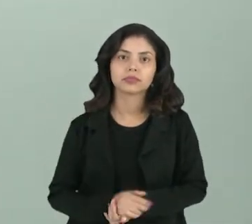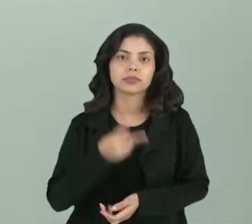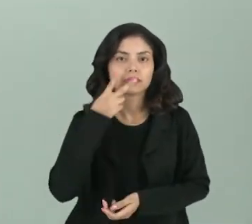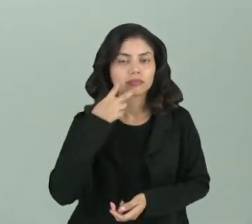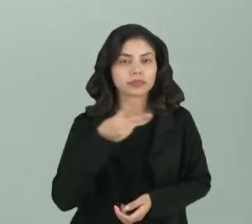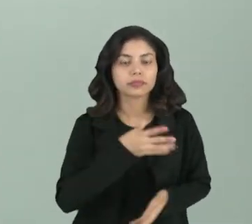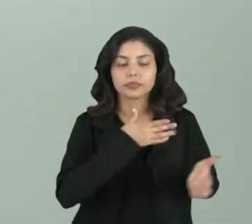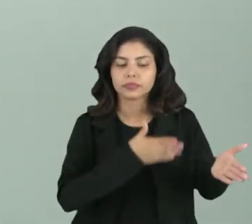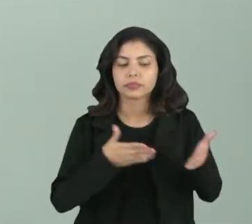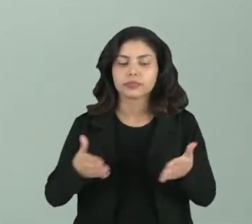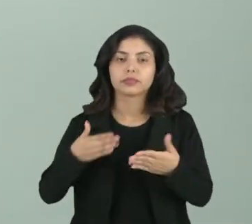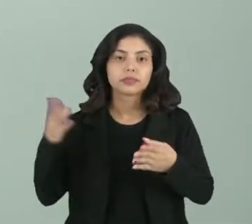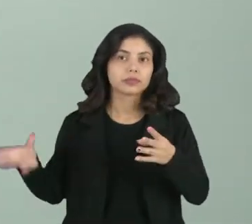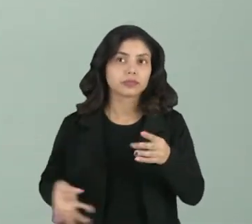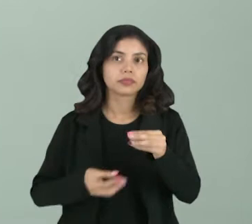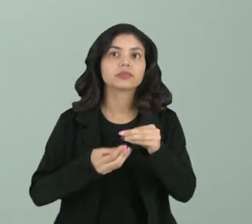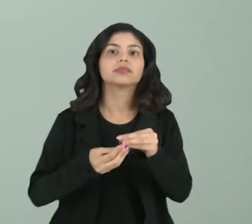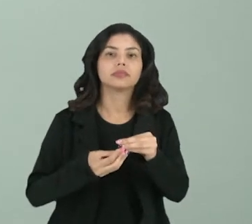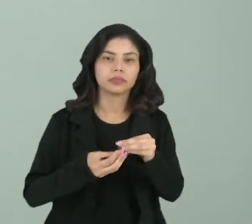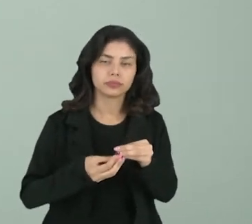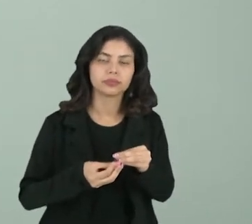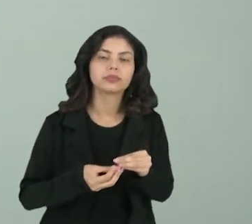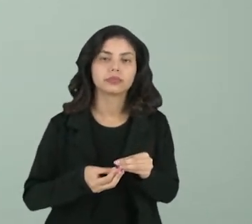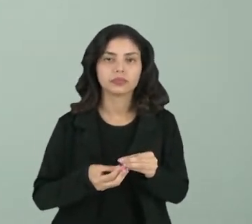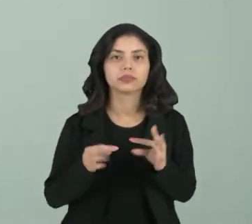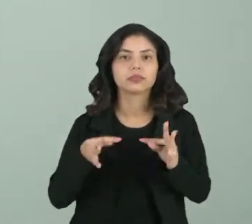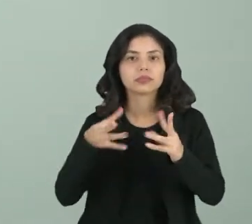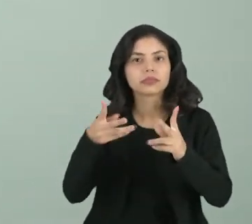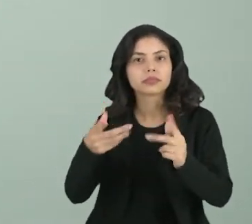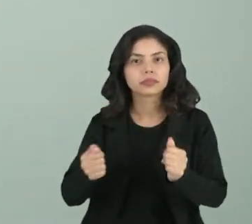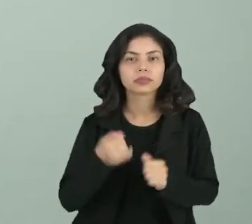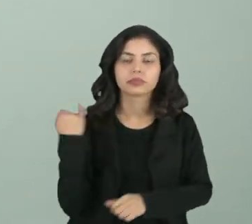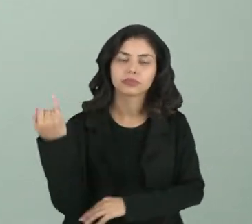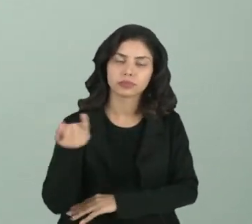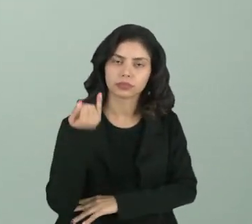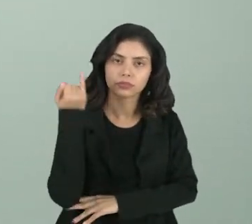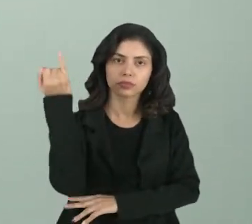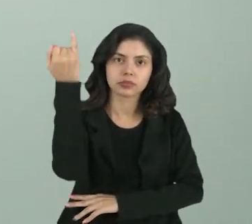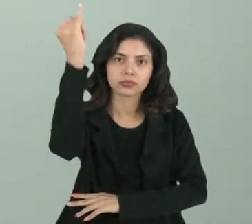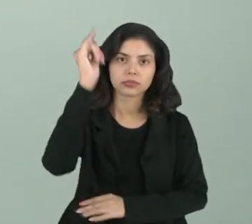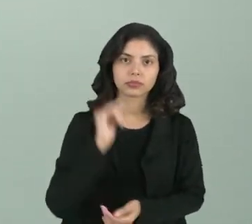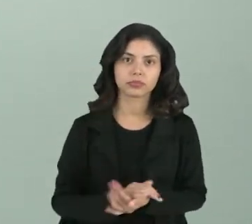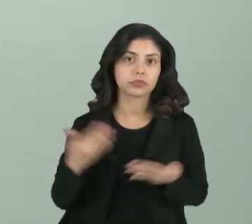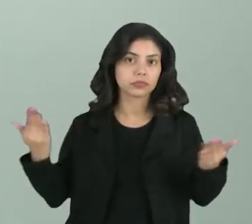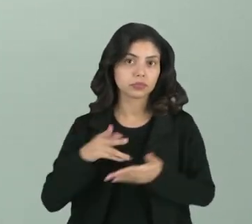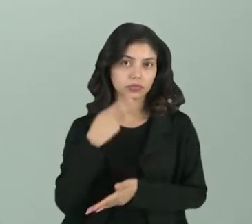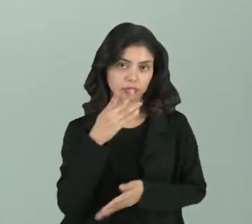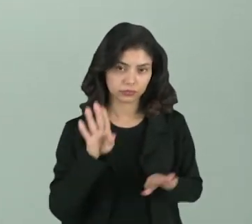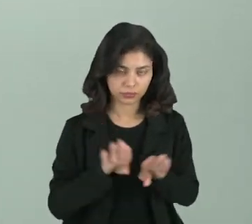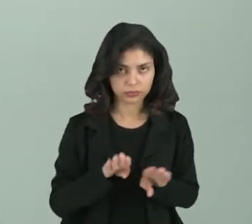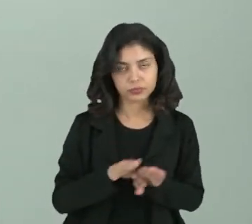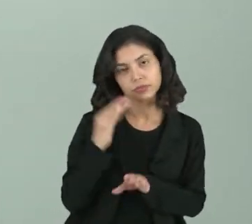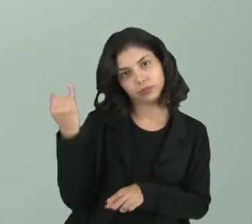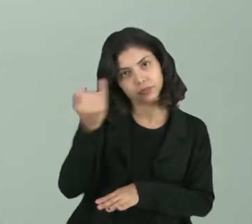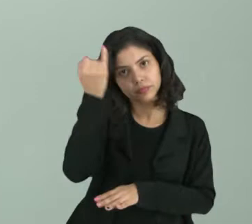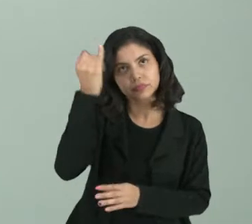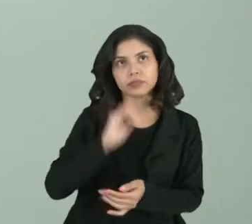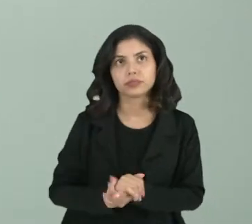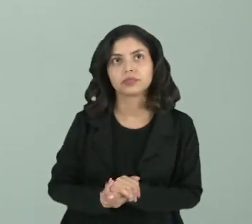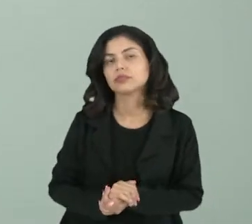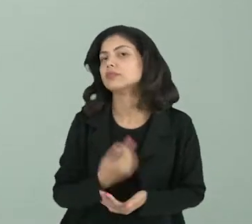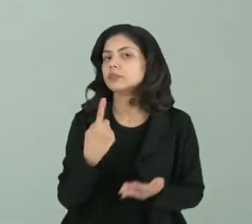a gente viu aquelas partes que compõem o meio ambiente, todas aquelas funções importantes, e eu falei também da importância